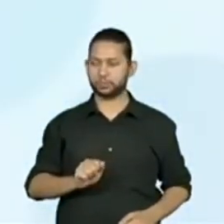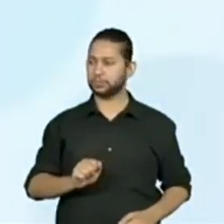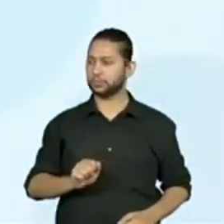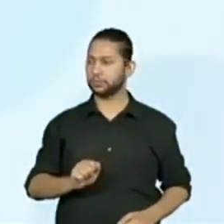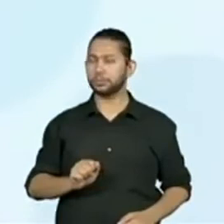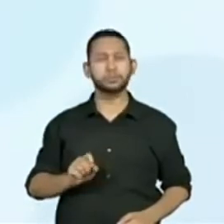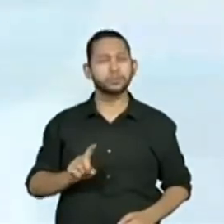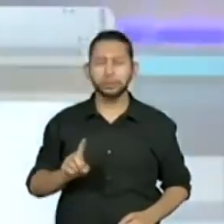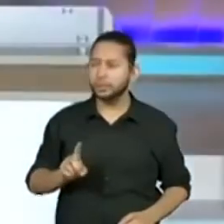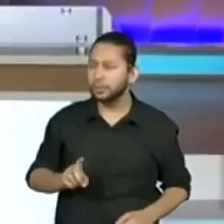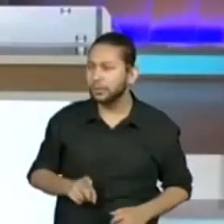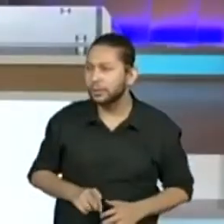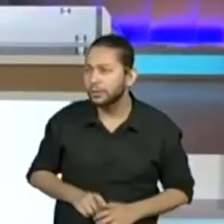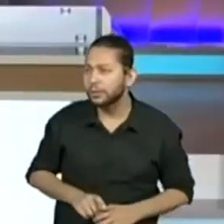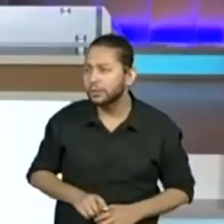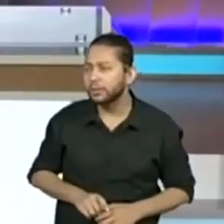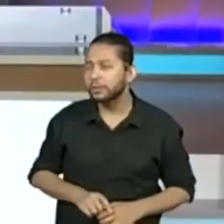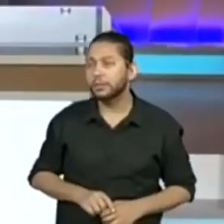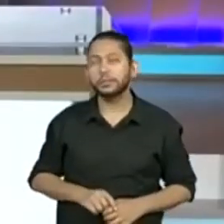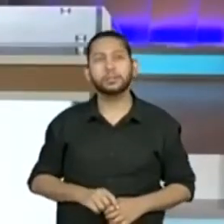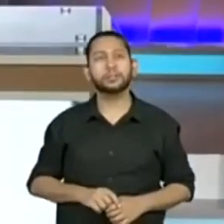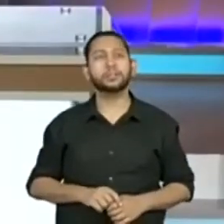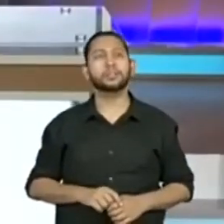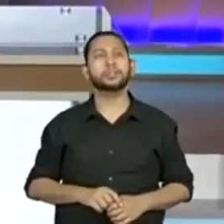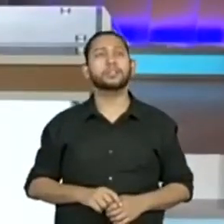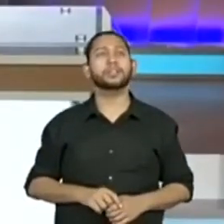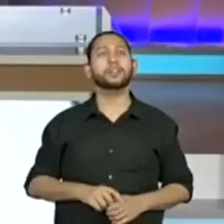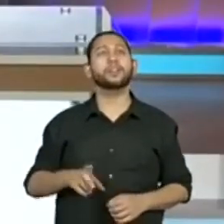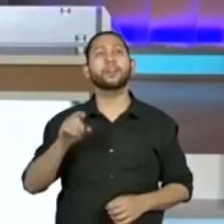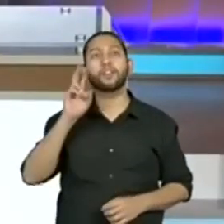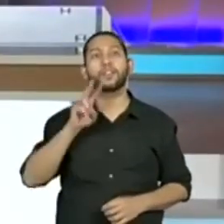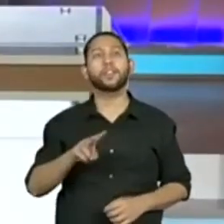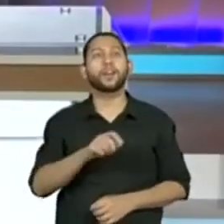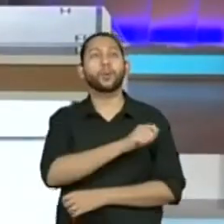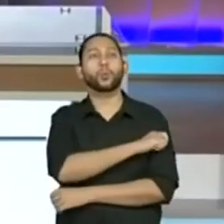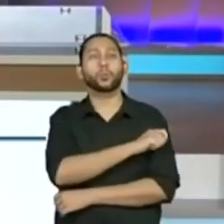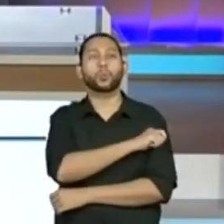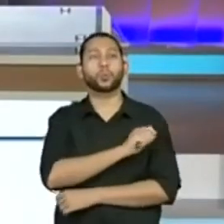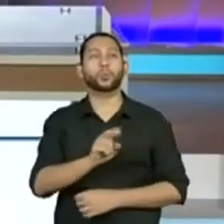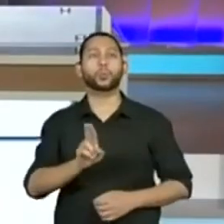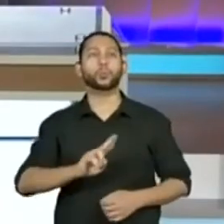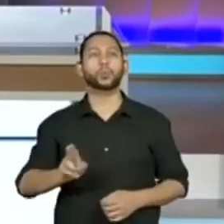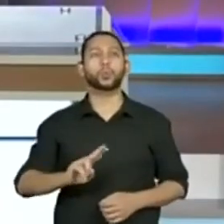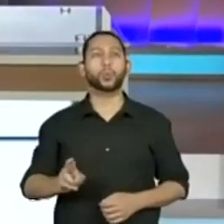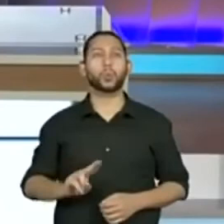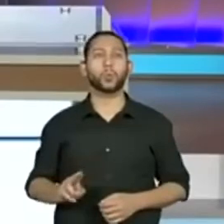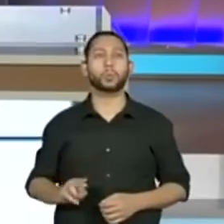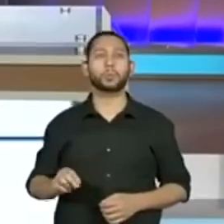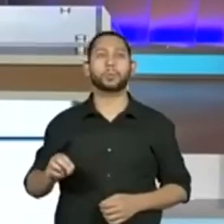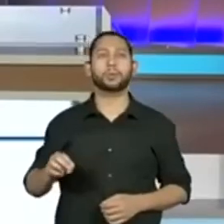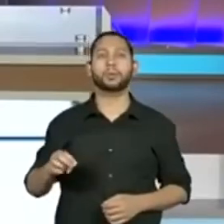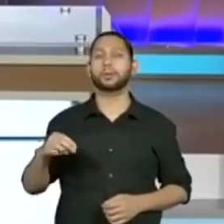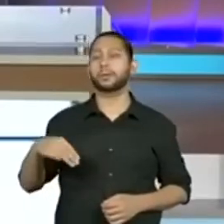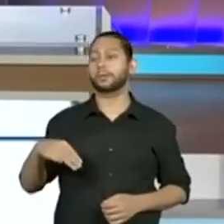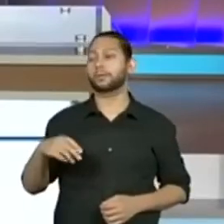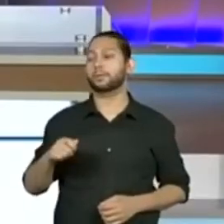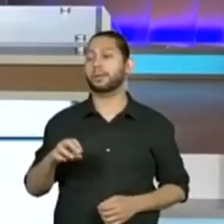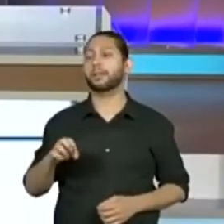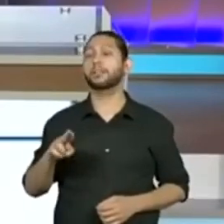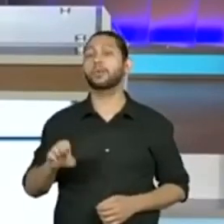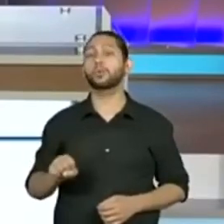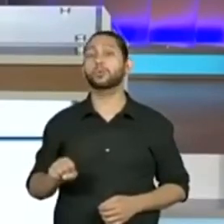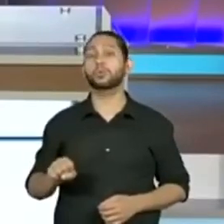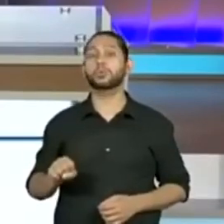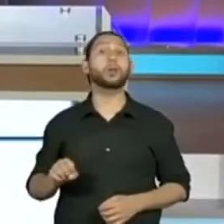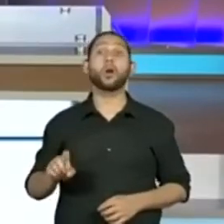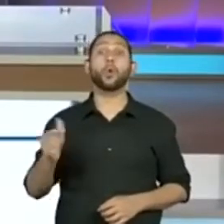Não. Cadê, gente, as opções? Quero o nome de aluno. Vamos lá, aluno Matheus, mas cadê a opção do Matheus? Ah lá,